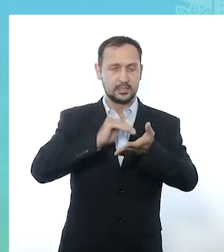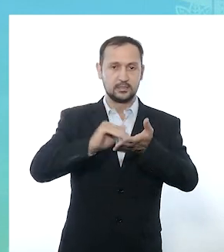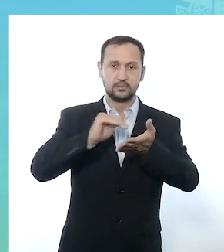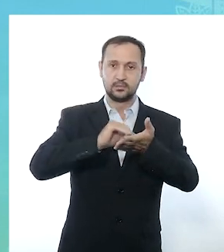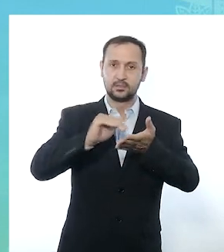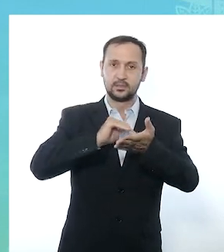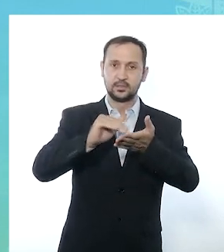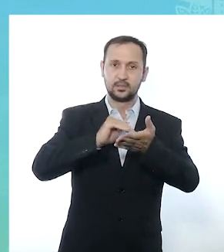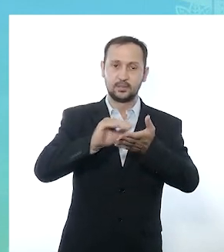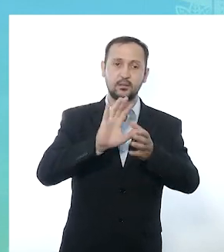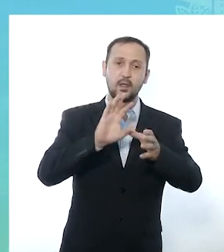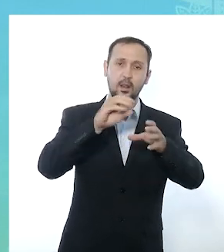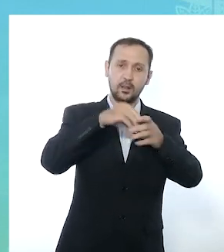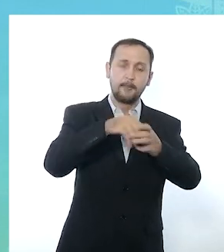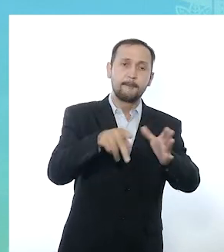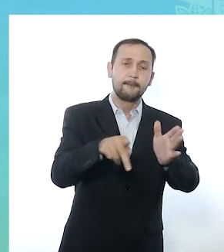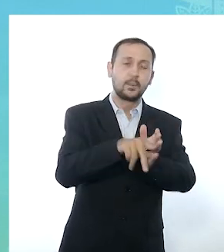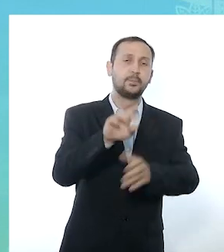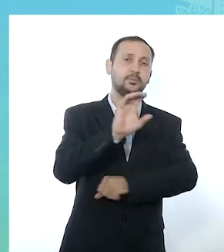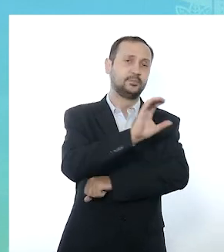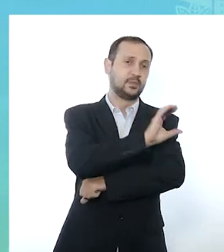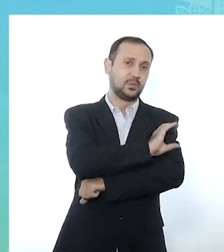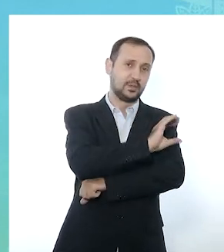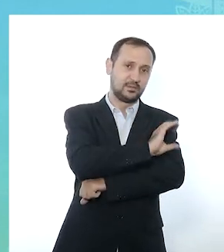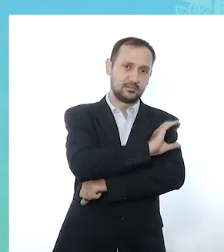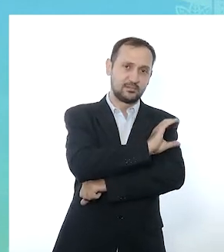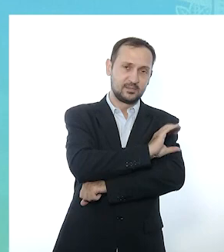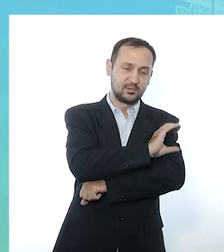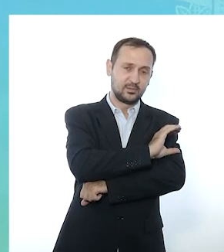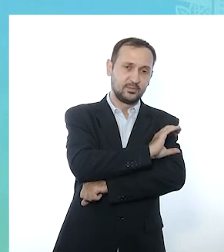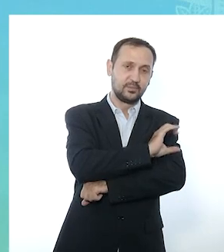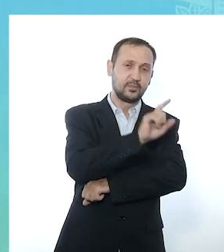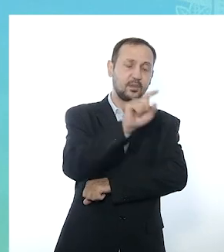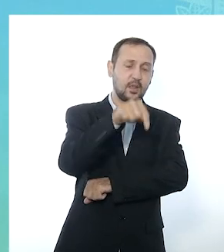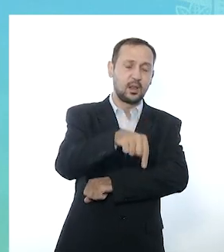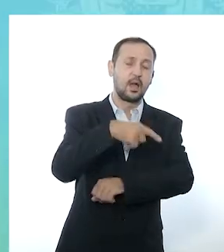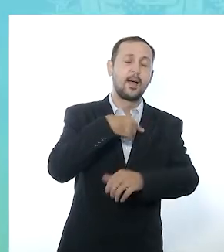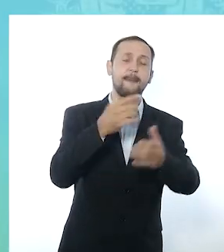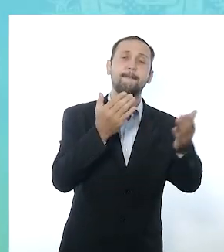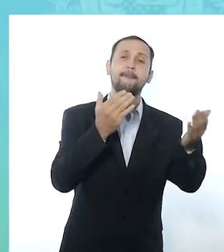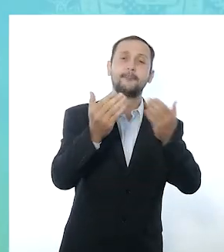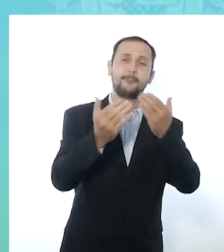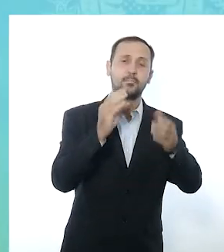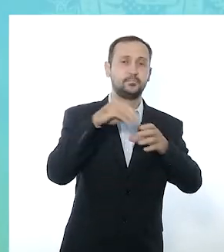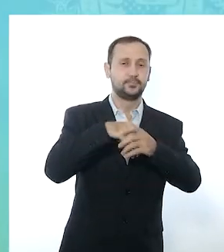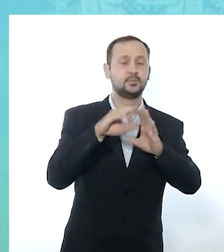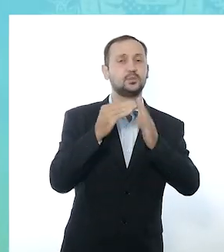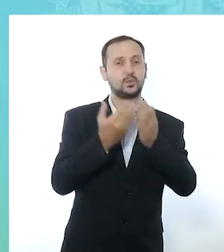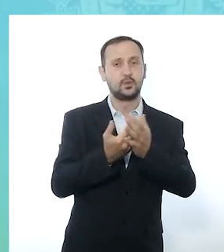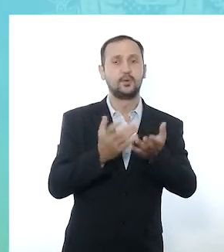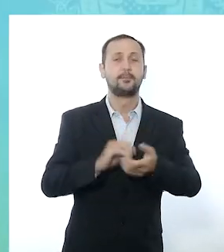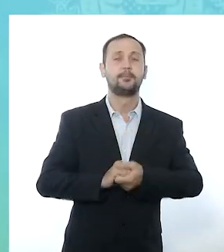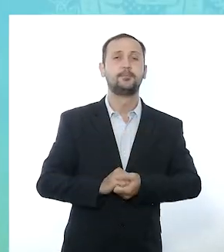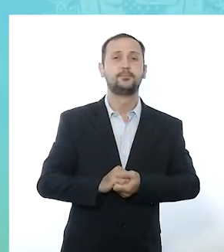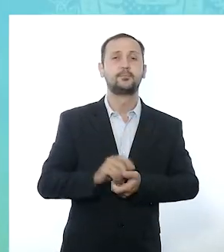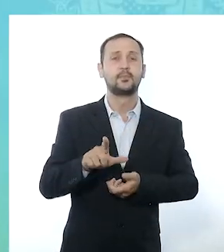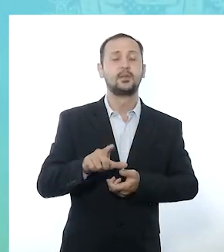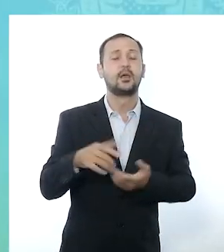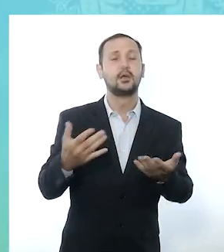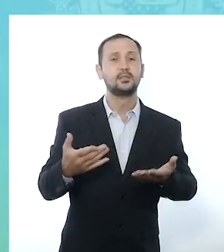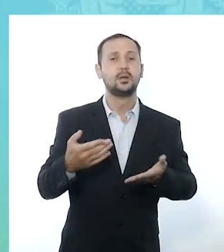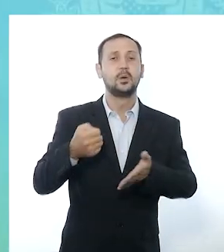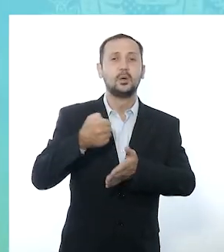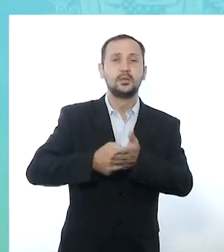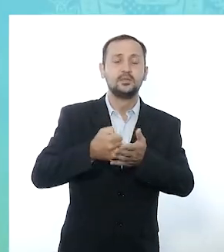de coordenação de psicologia dentro das escolas. Essa excessiva